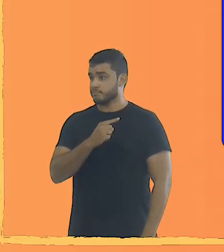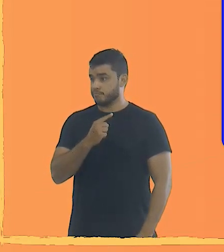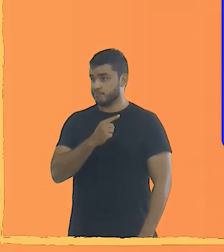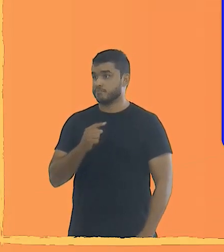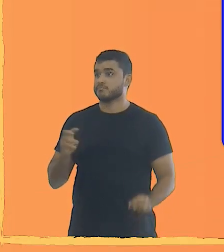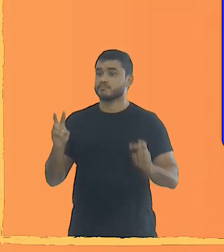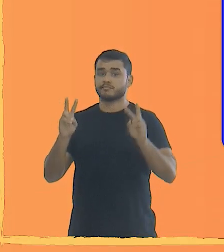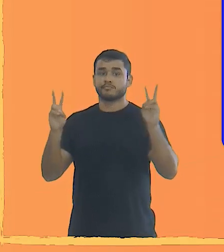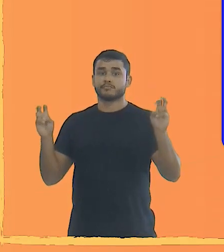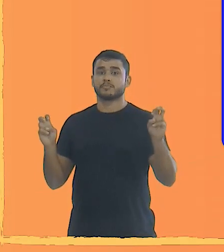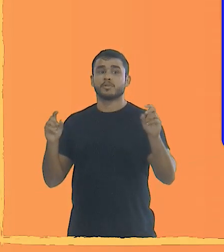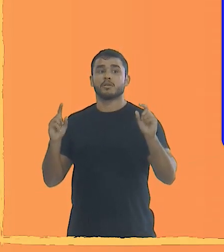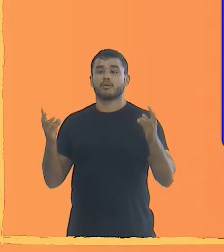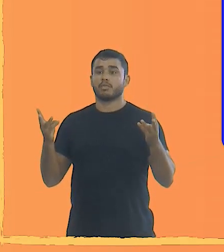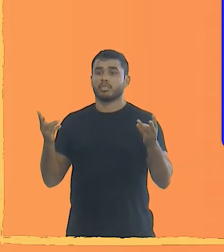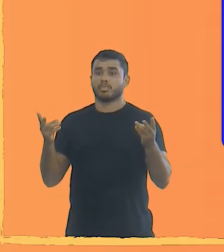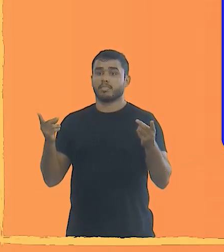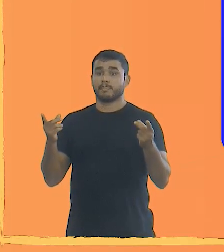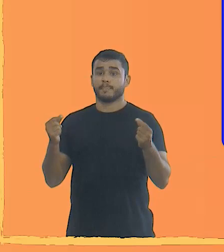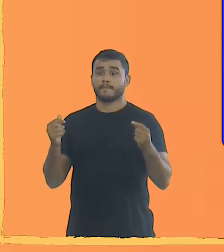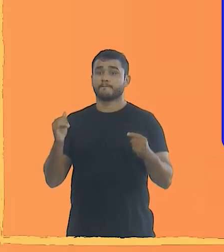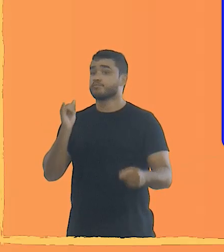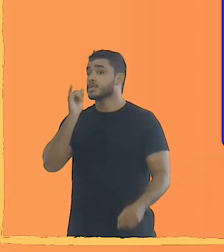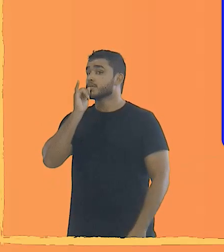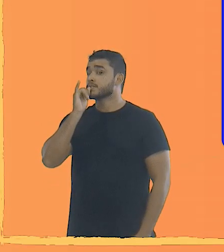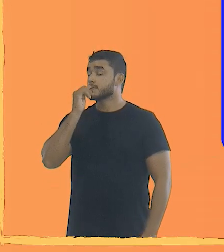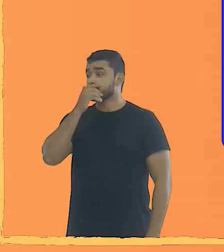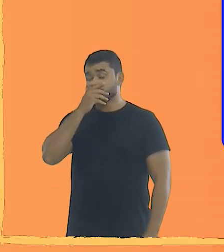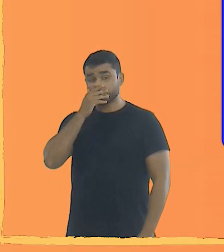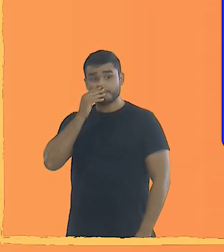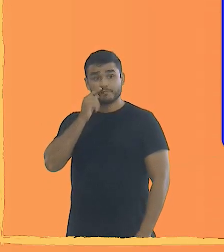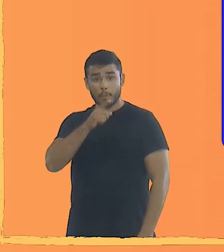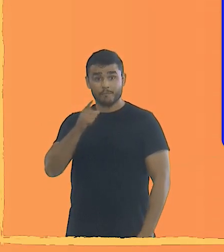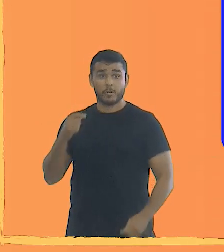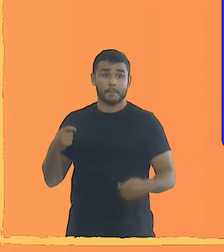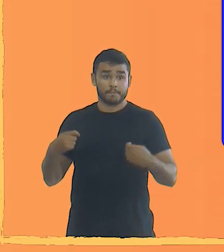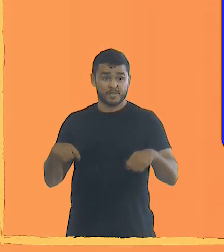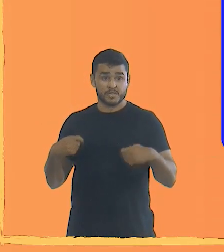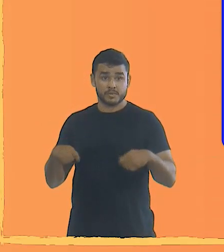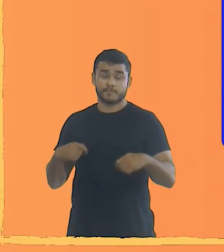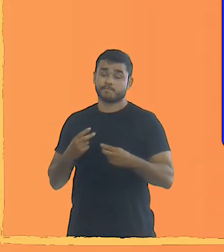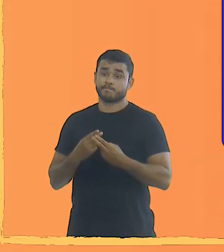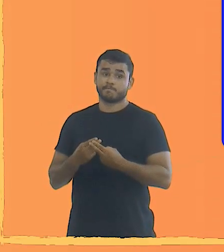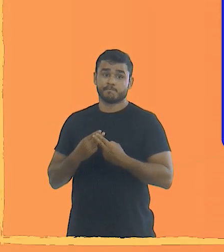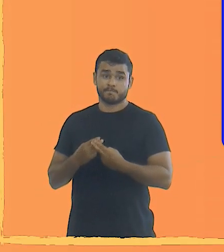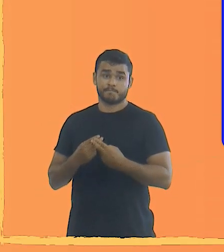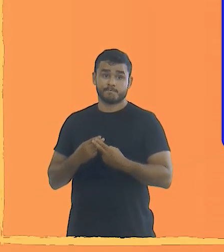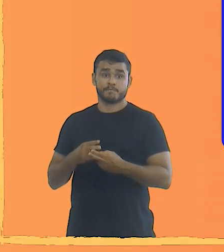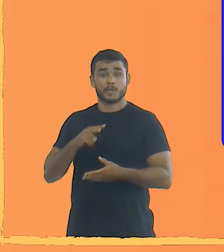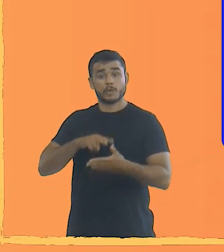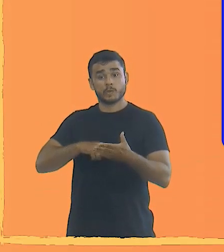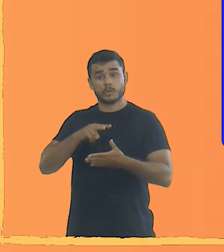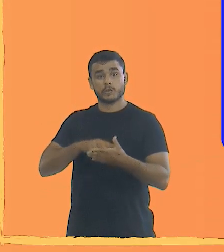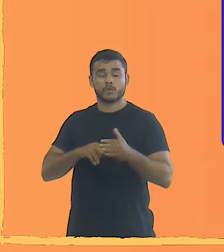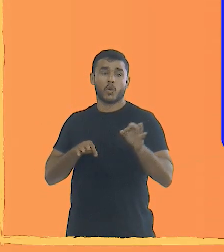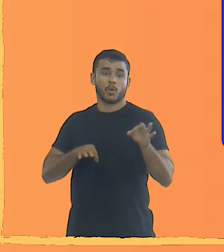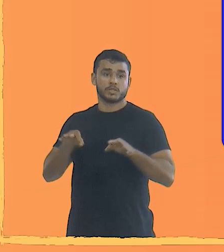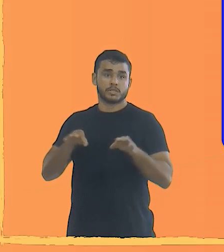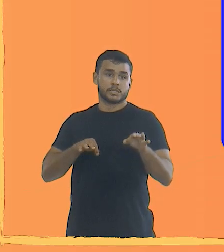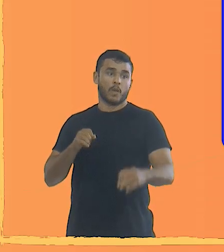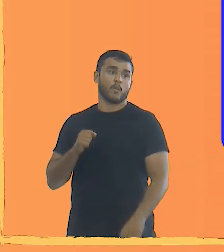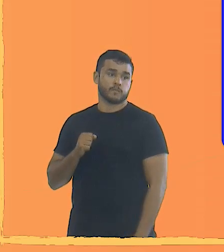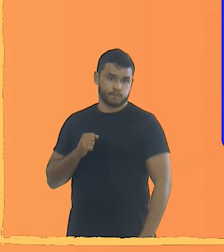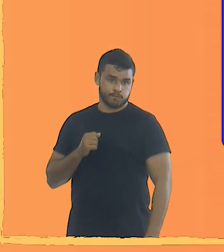ideia do princípio fundamental da contagem. O que é que a gente precisa? Acima de tudo, paciência na leitura e organização,